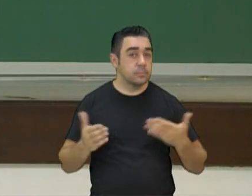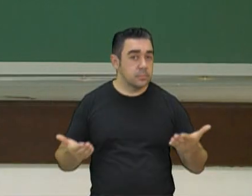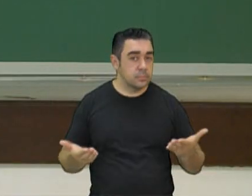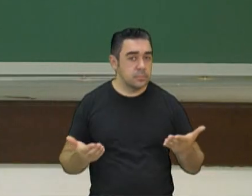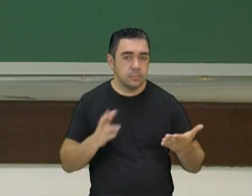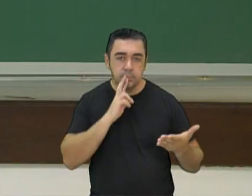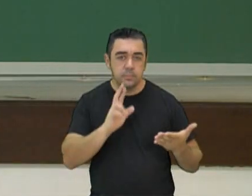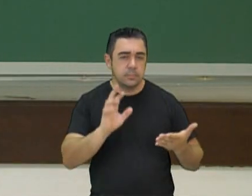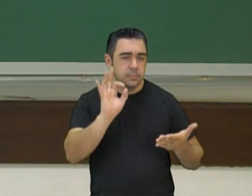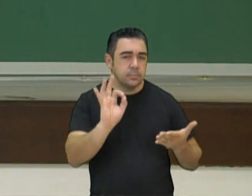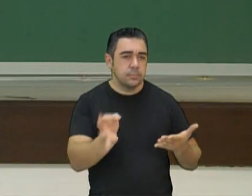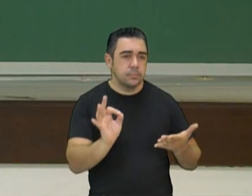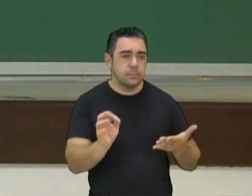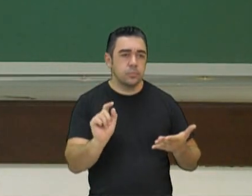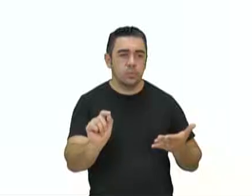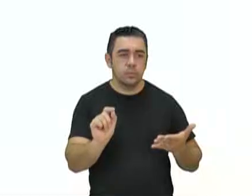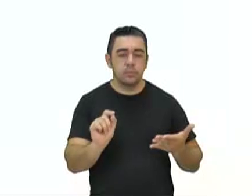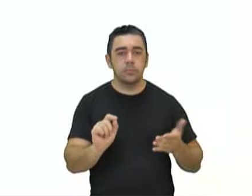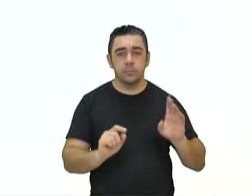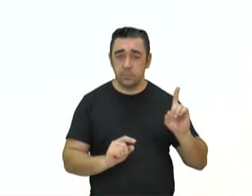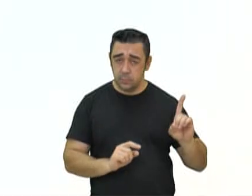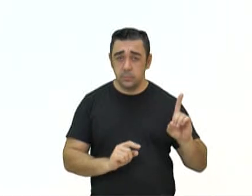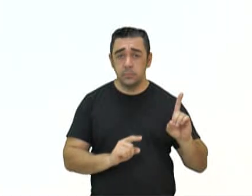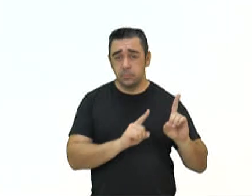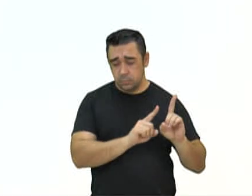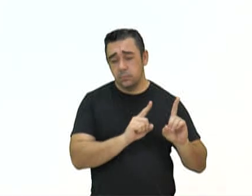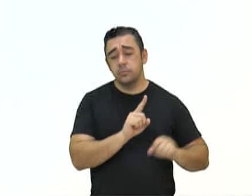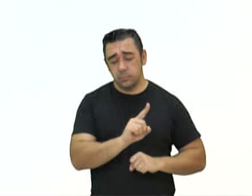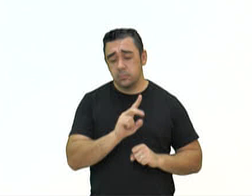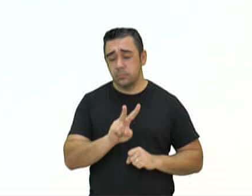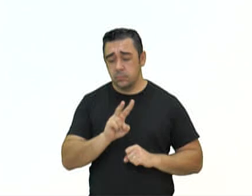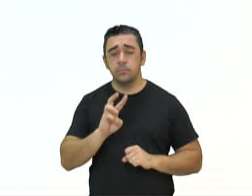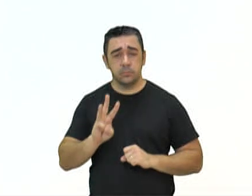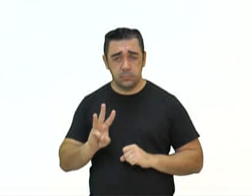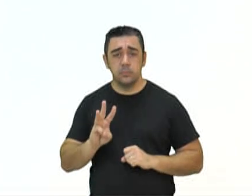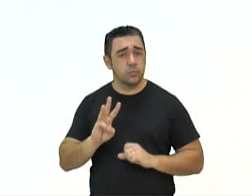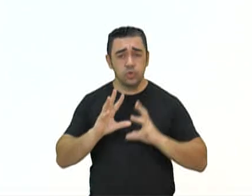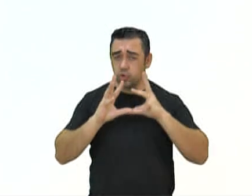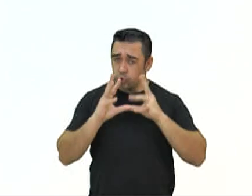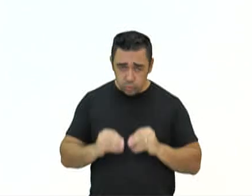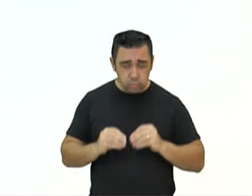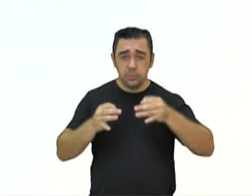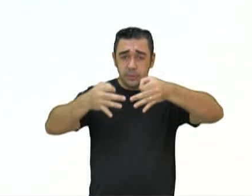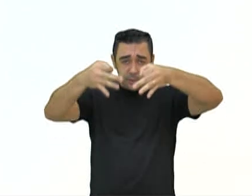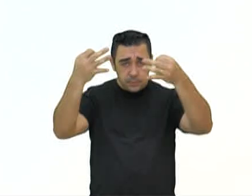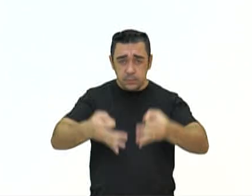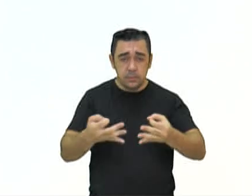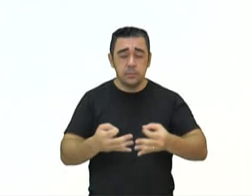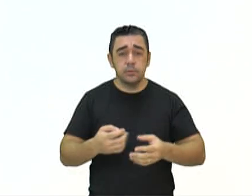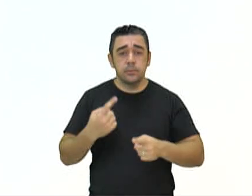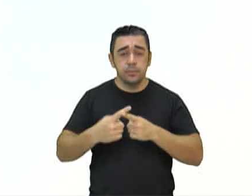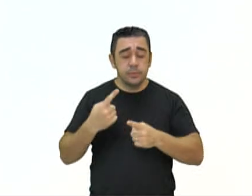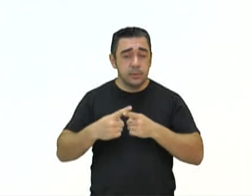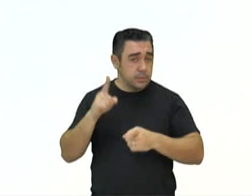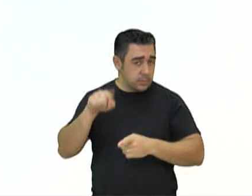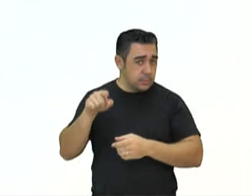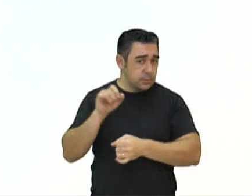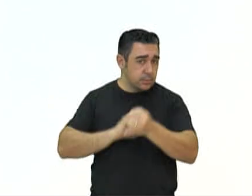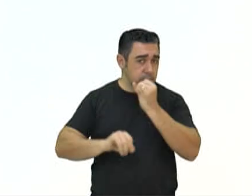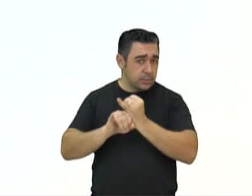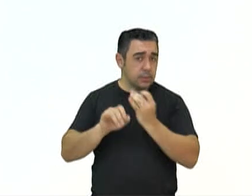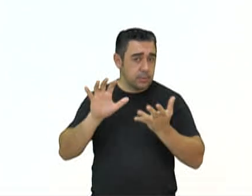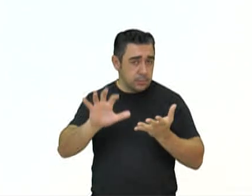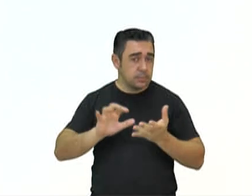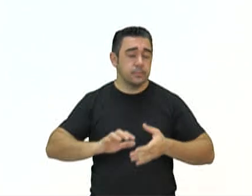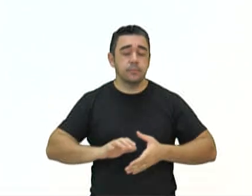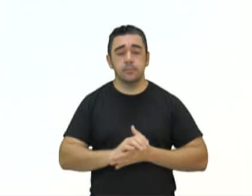aí, resposta certa, letra D, 1, 2 e 3. Todas as afirmativas estão corretas a respeito da internet, né?